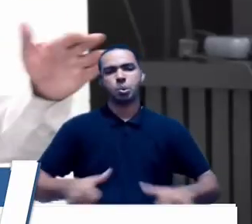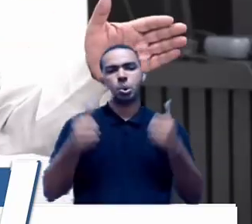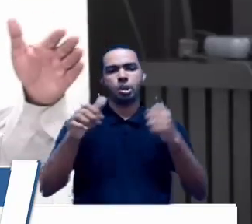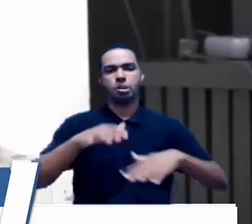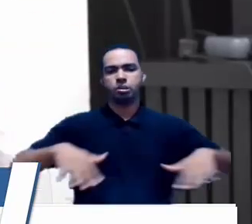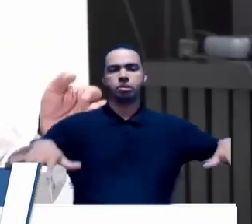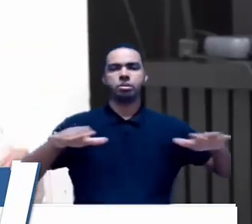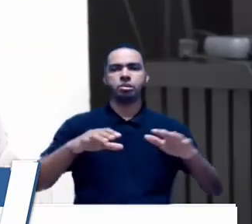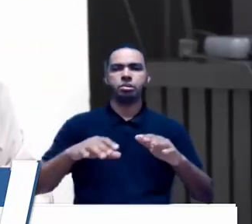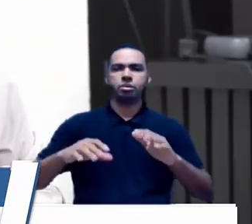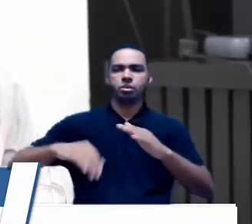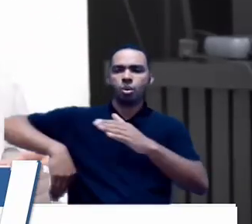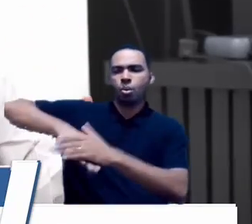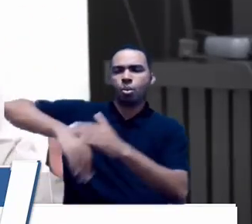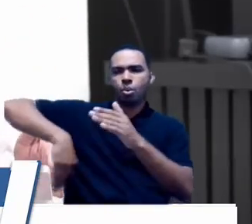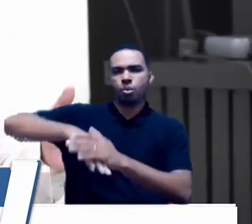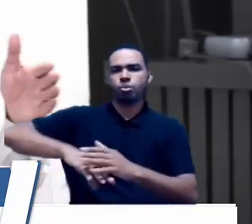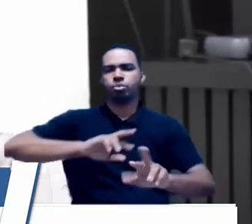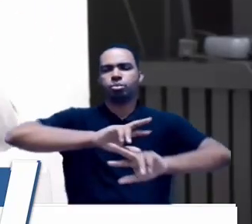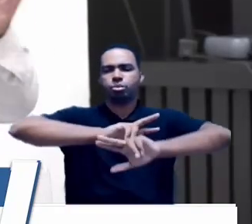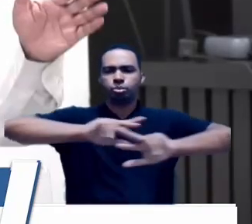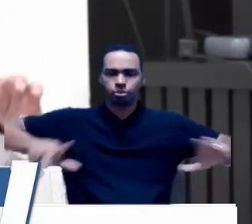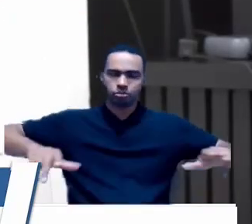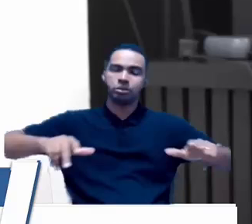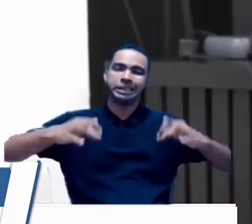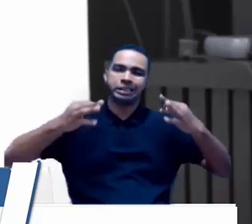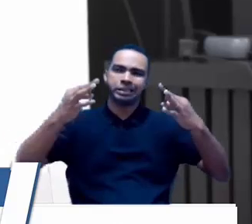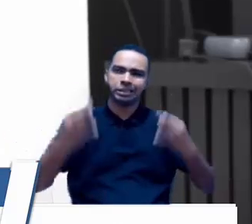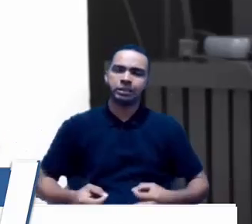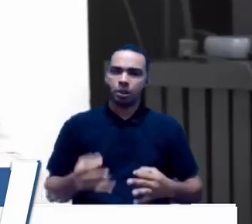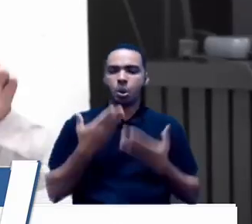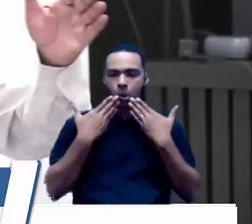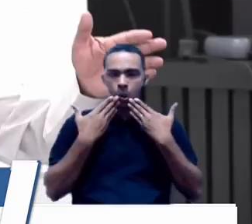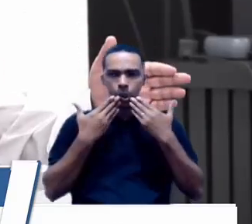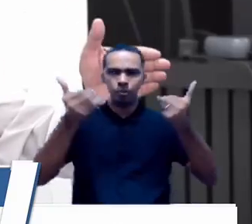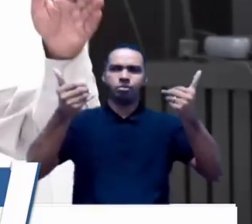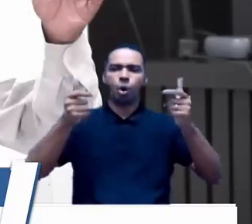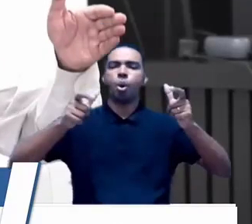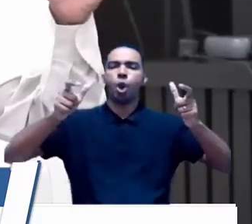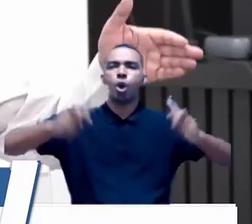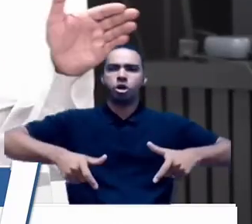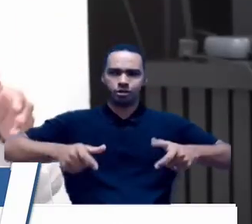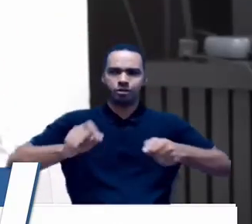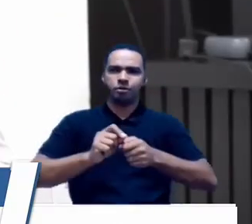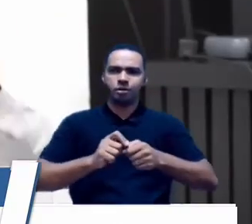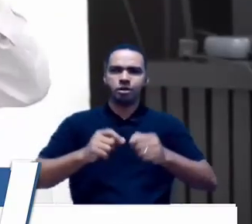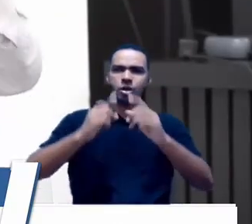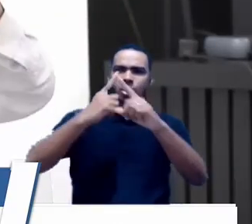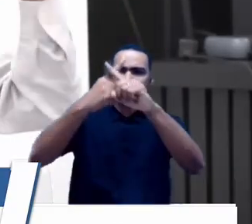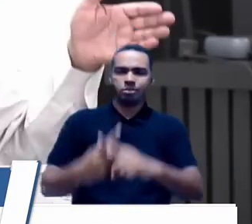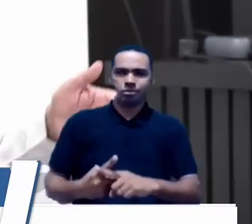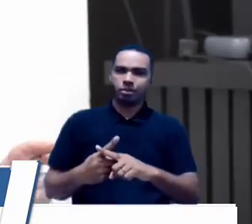chapéu-bol bom. Eu tenho certeza que vai ser um dos melhores lugares para fazer uns campeonatos, mas tem que pôr o campo tamanho